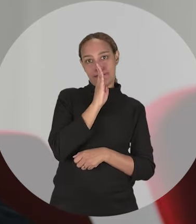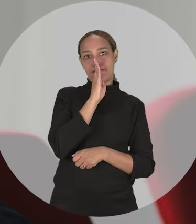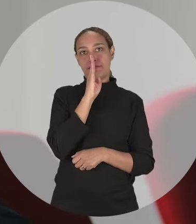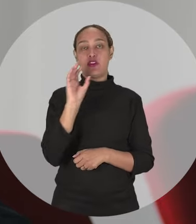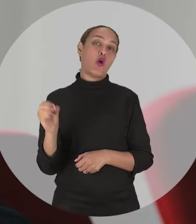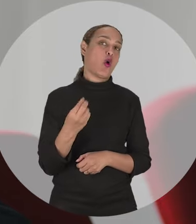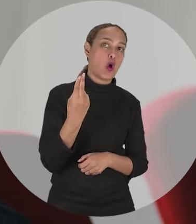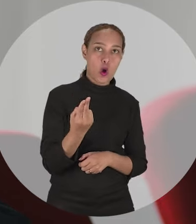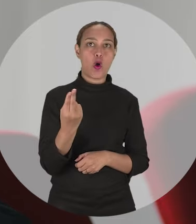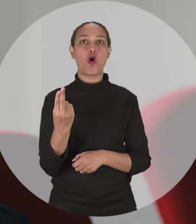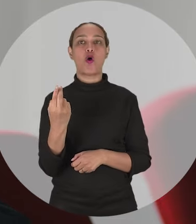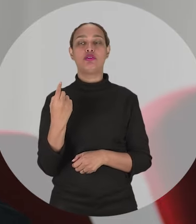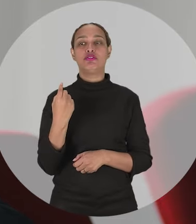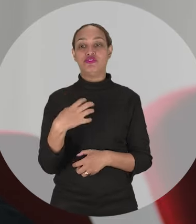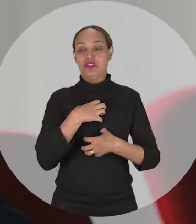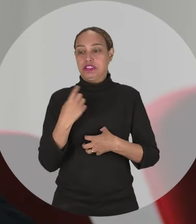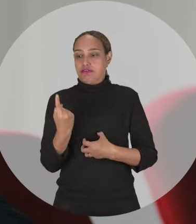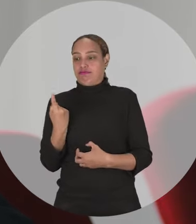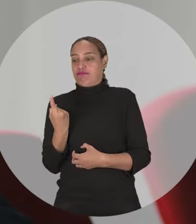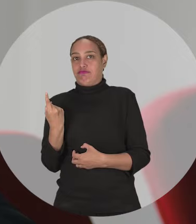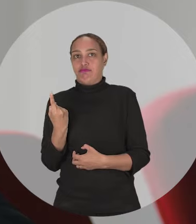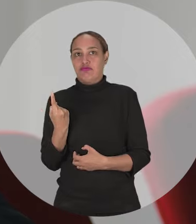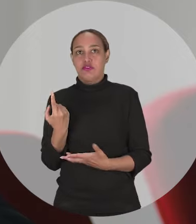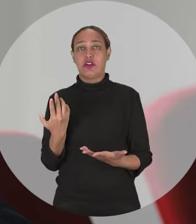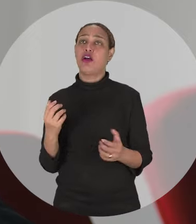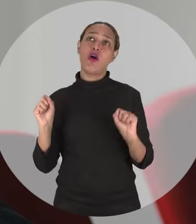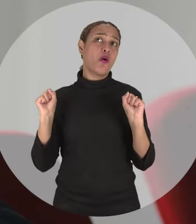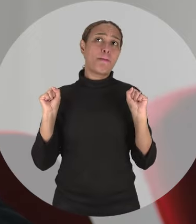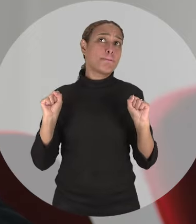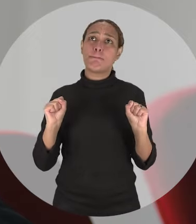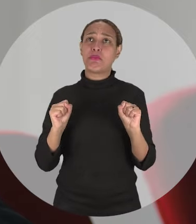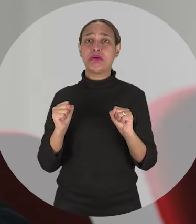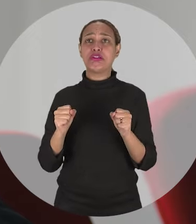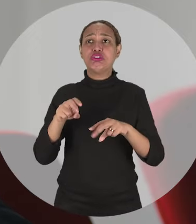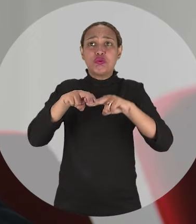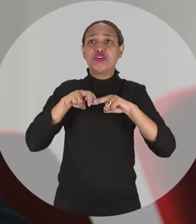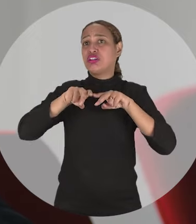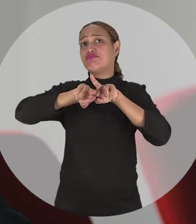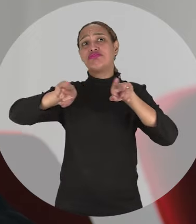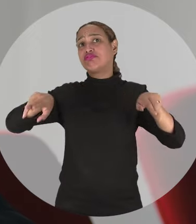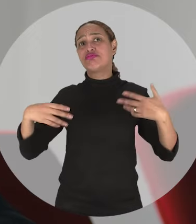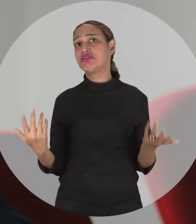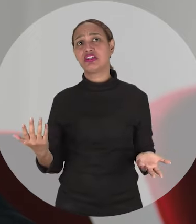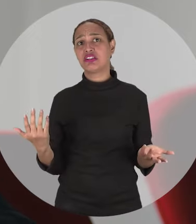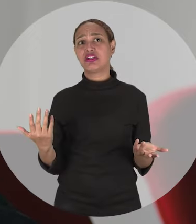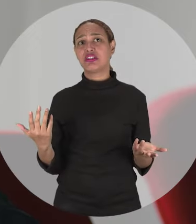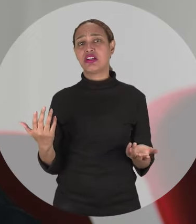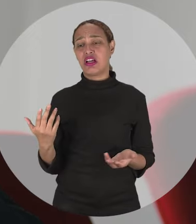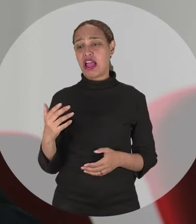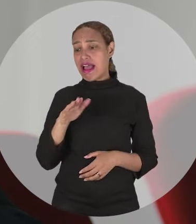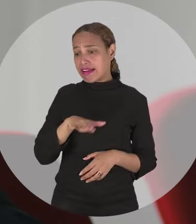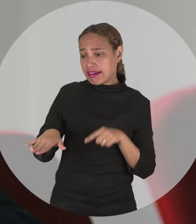caladas ou quando se isolam, você pode ter N causas para isso, né? Uma criança que está se